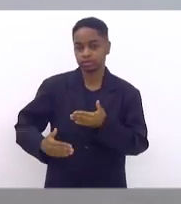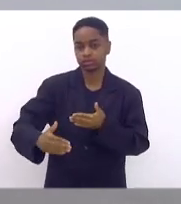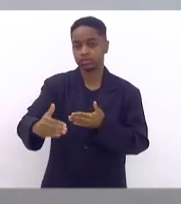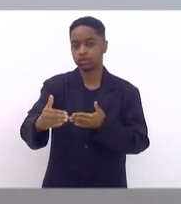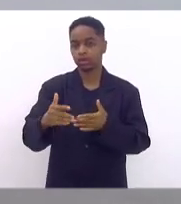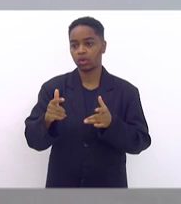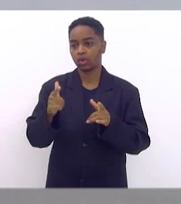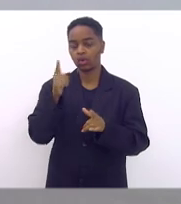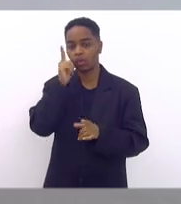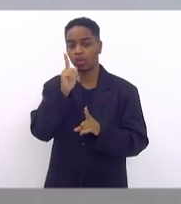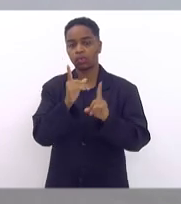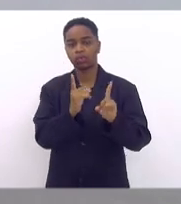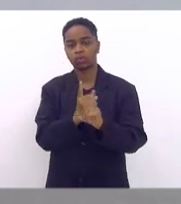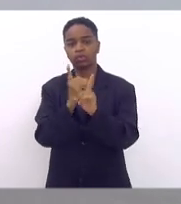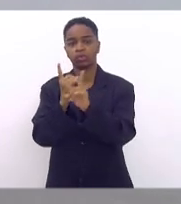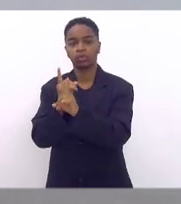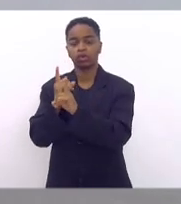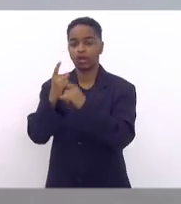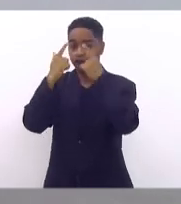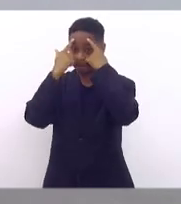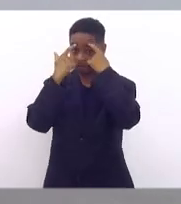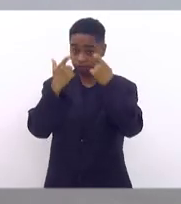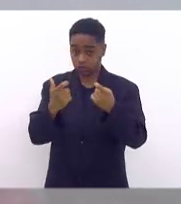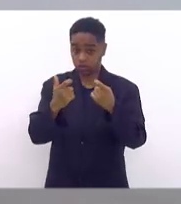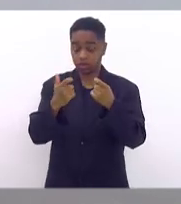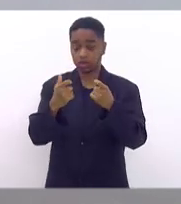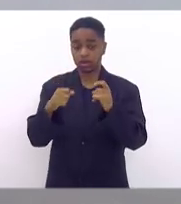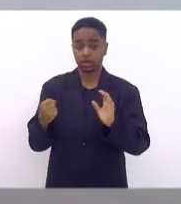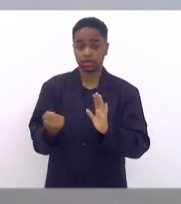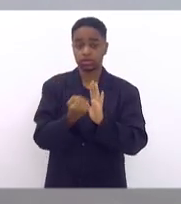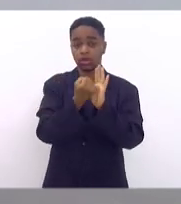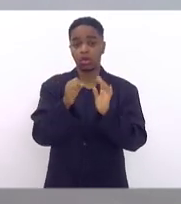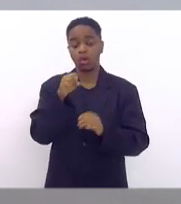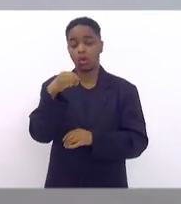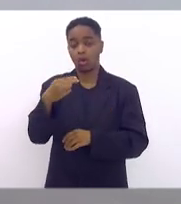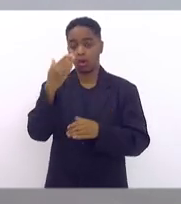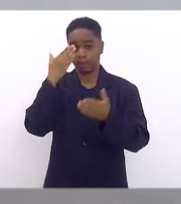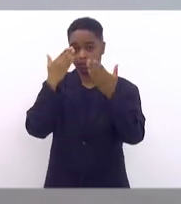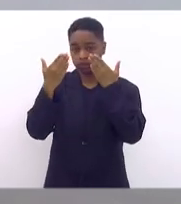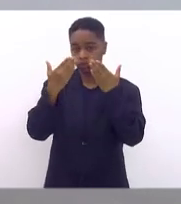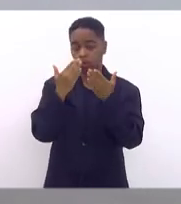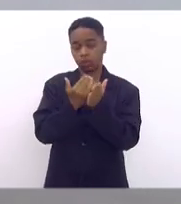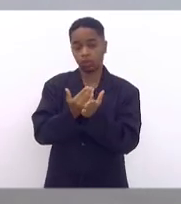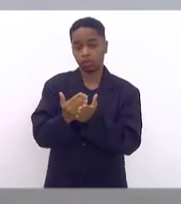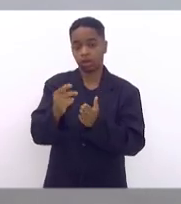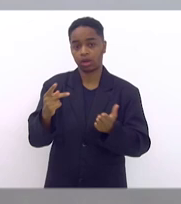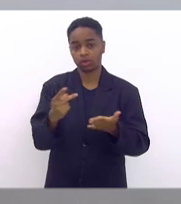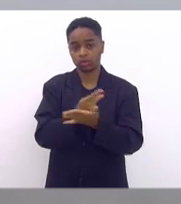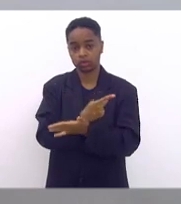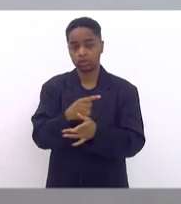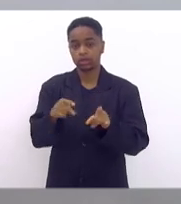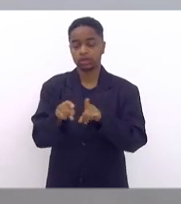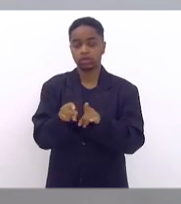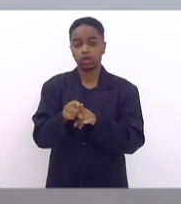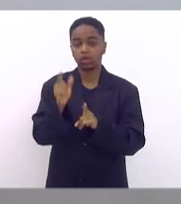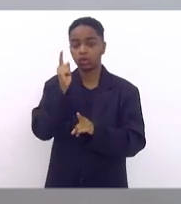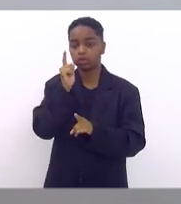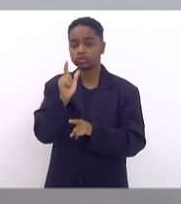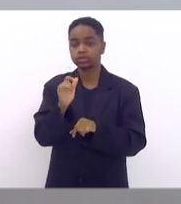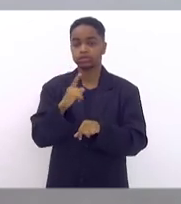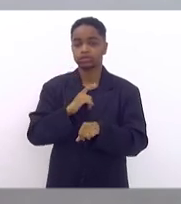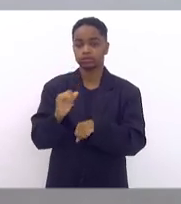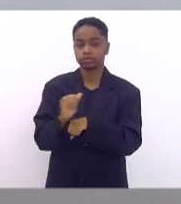também identificar a violência simbólica, a violência psicológica que está começando a acontecer e conseguir ter ferramenta